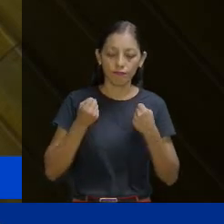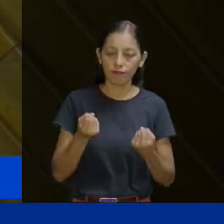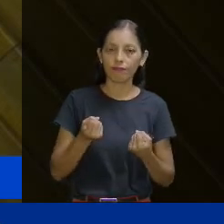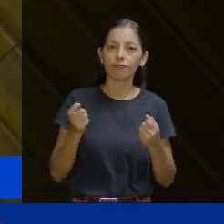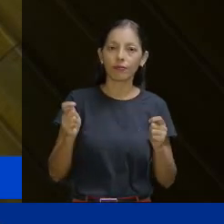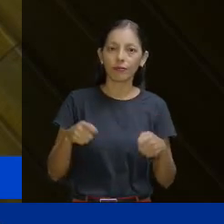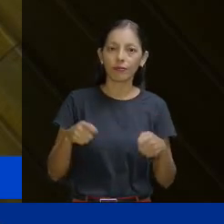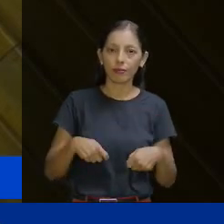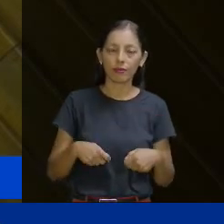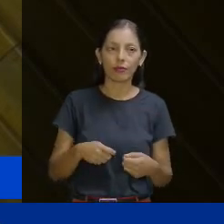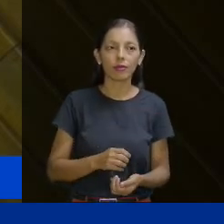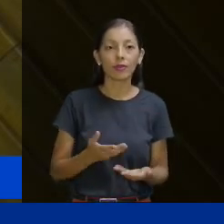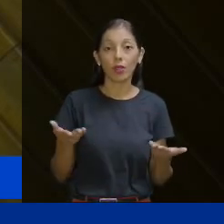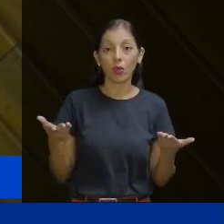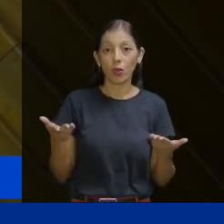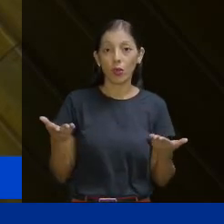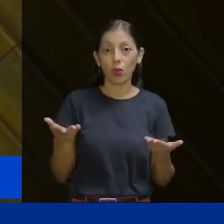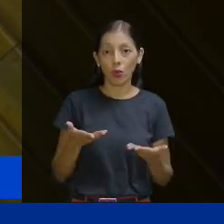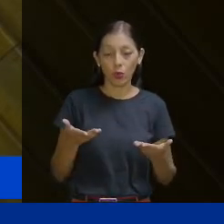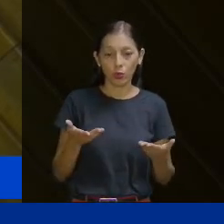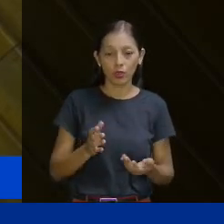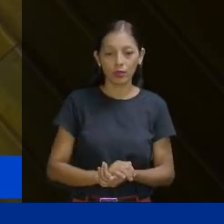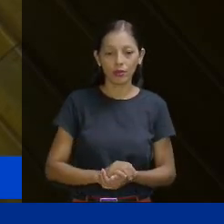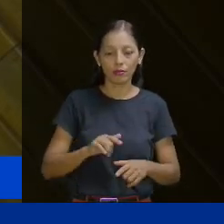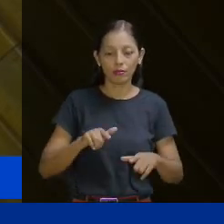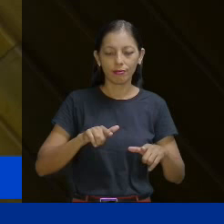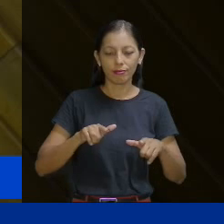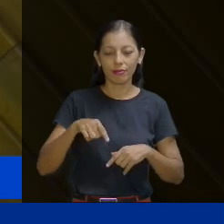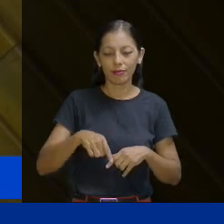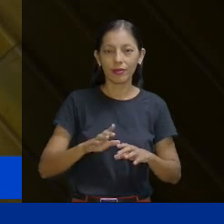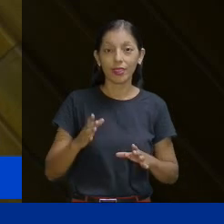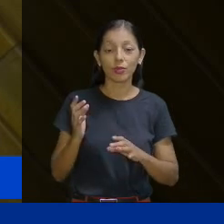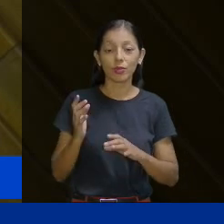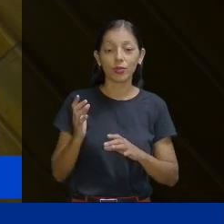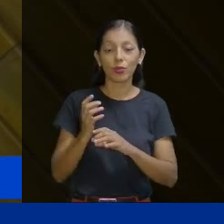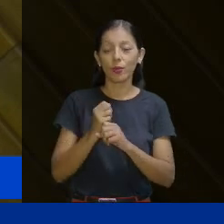exatamente hoje 20 anos de justiça eleitoral.